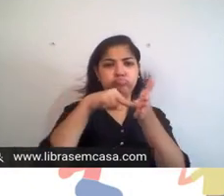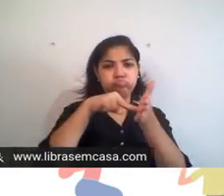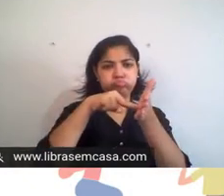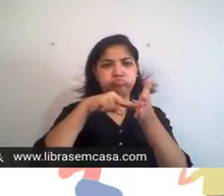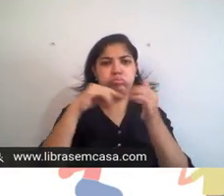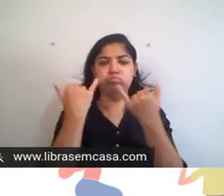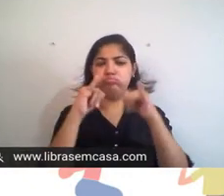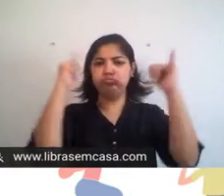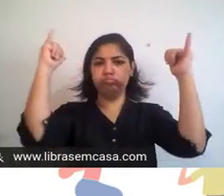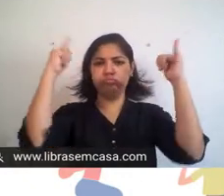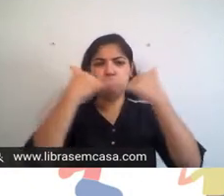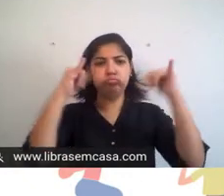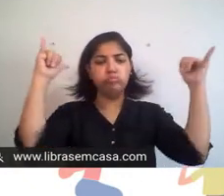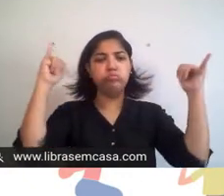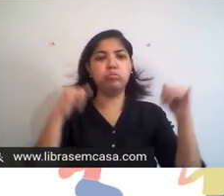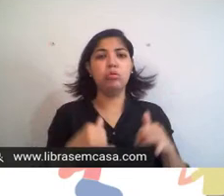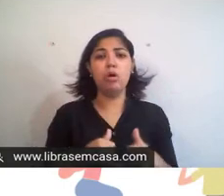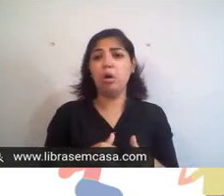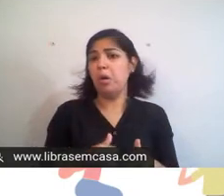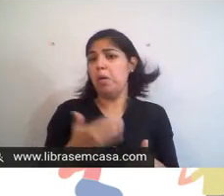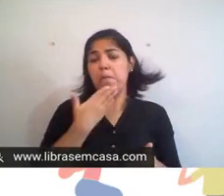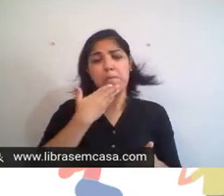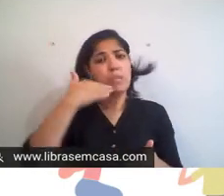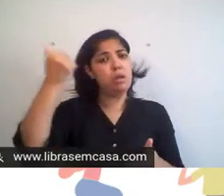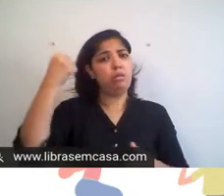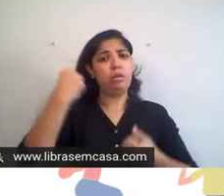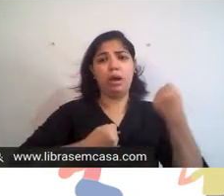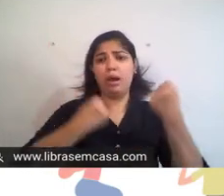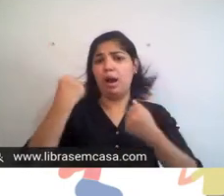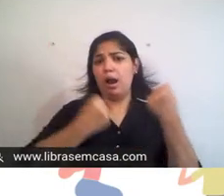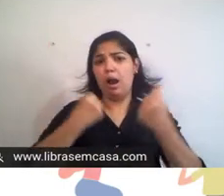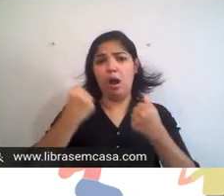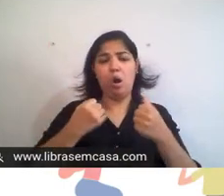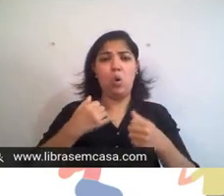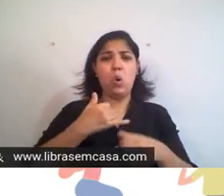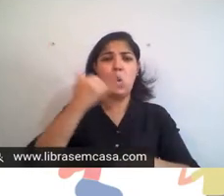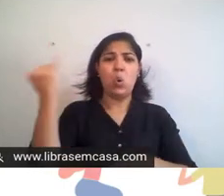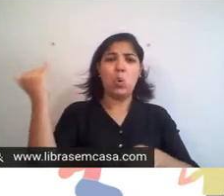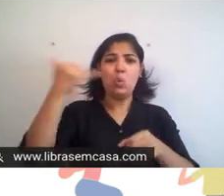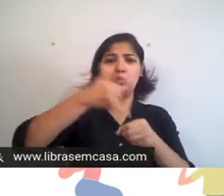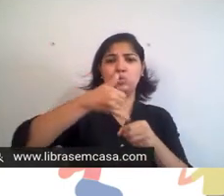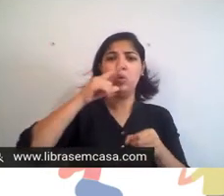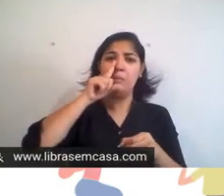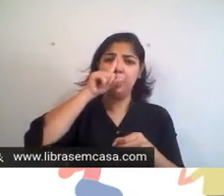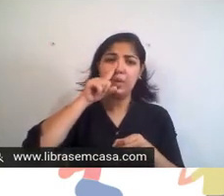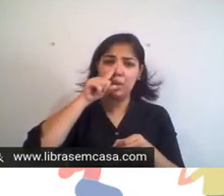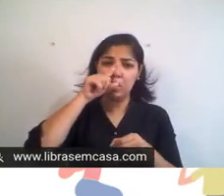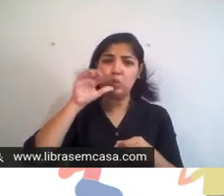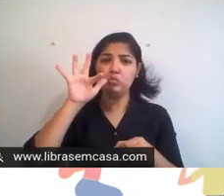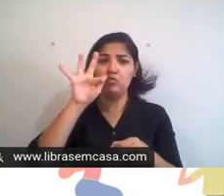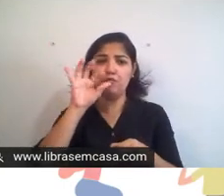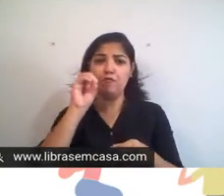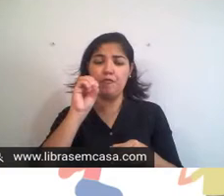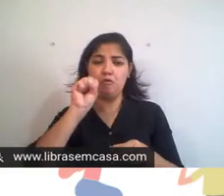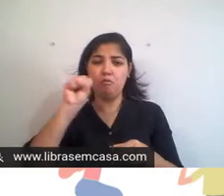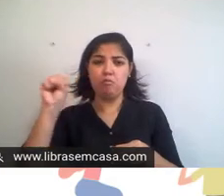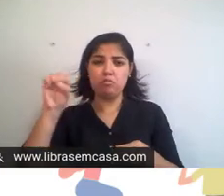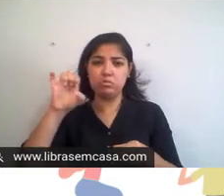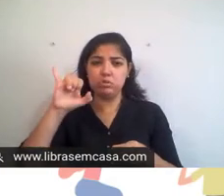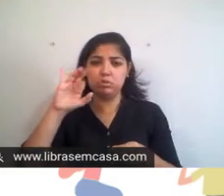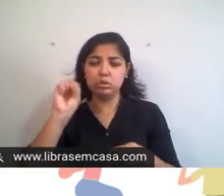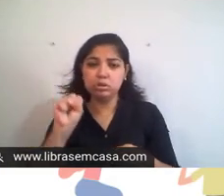esses carros que a gente usa queimando combustíveis fósseis, e isto também não depende de nenhum avanço tecnológico,